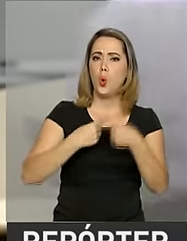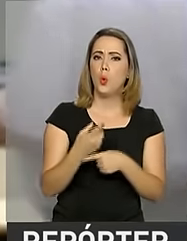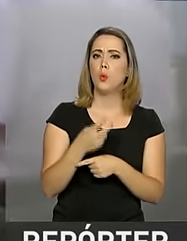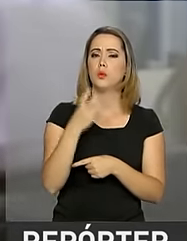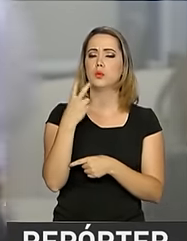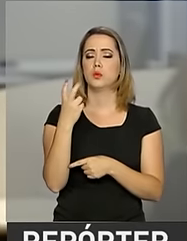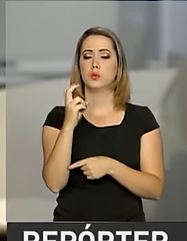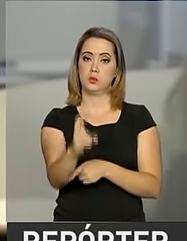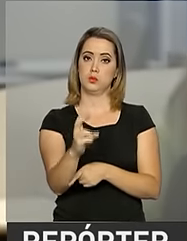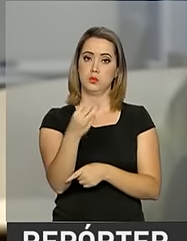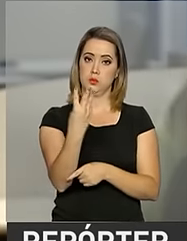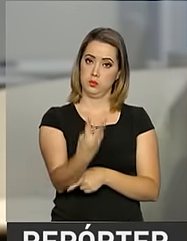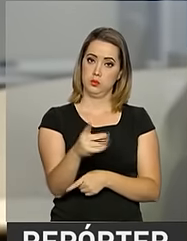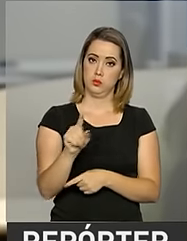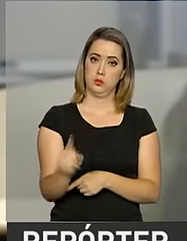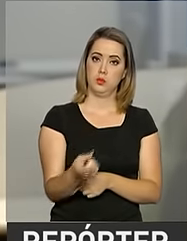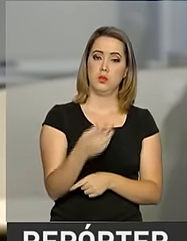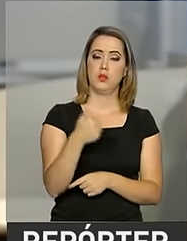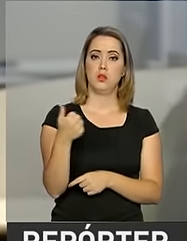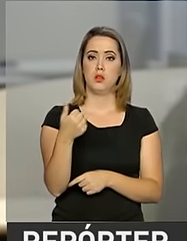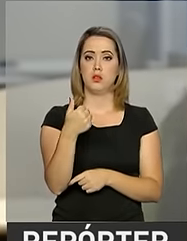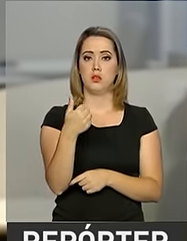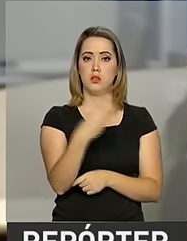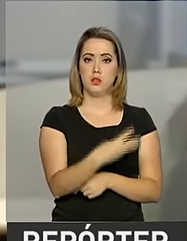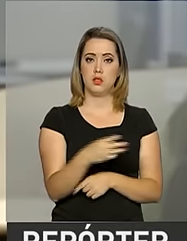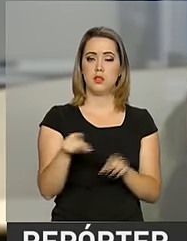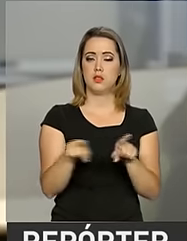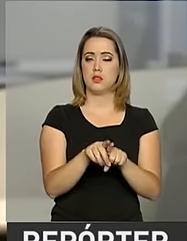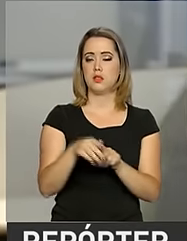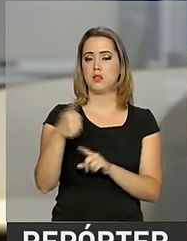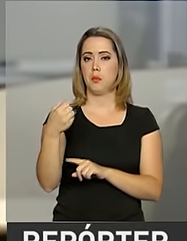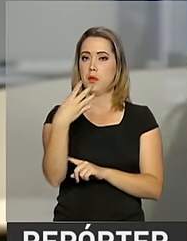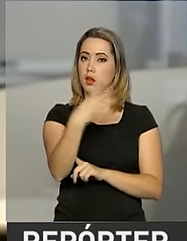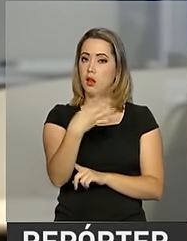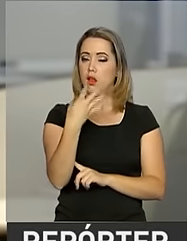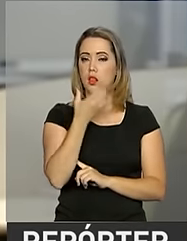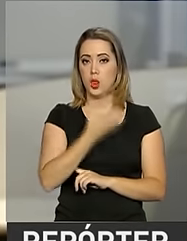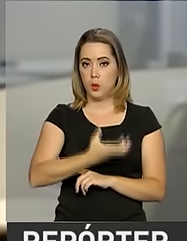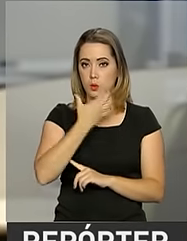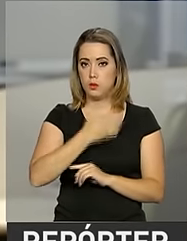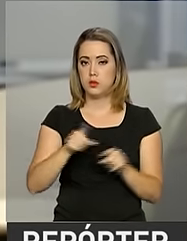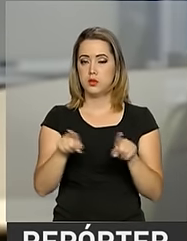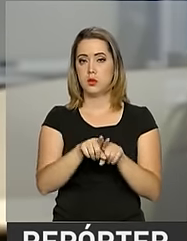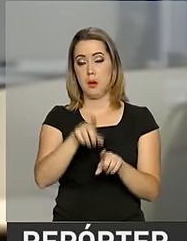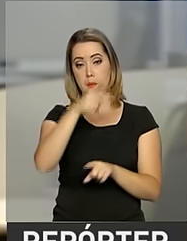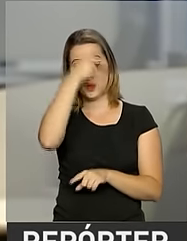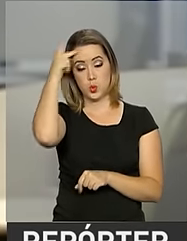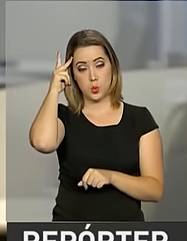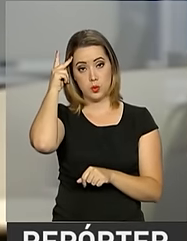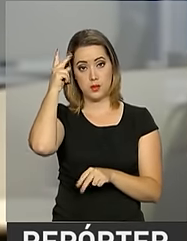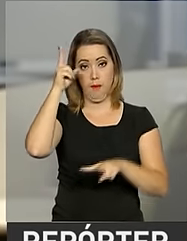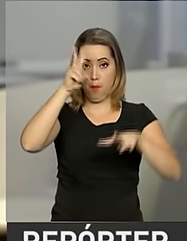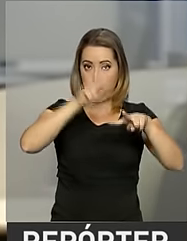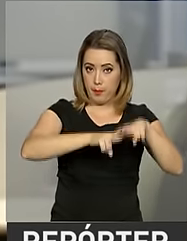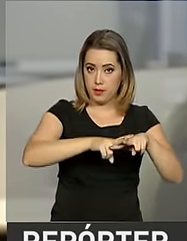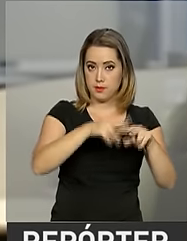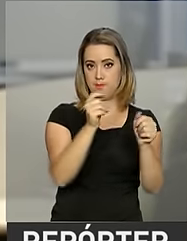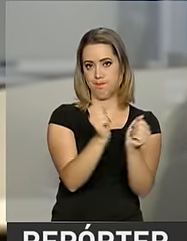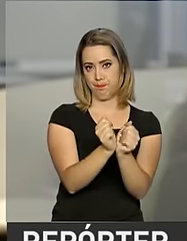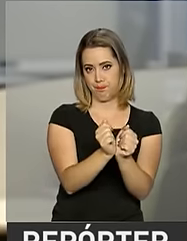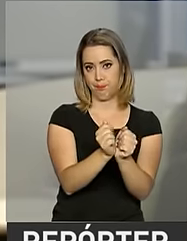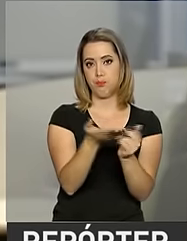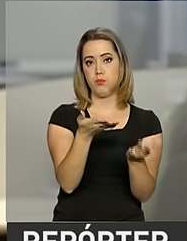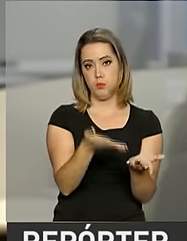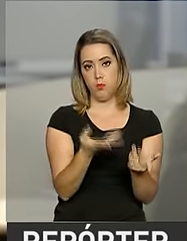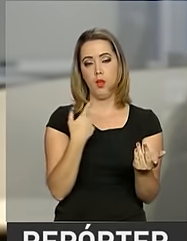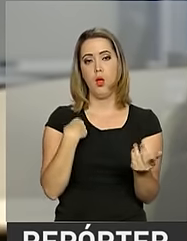em 13 e 14 de dezembro, datas voltadas para as pessoas privadas de liberdade. As notas do Enem podem ser usadas para disputar